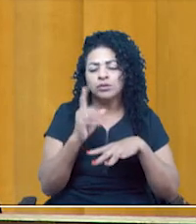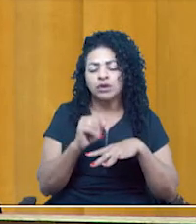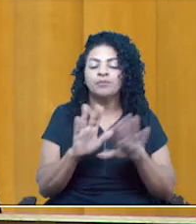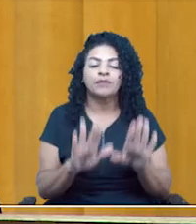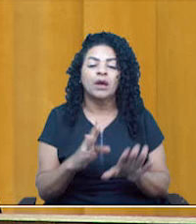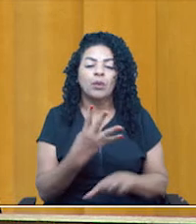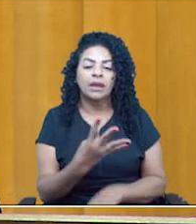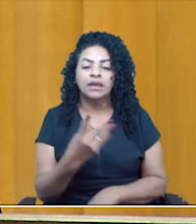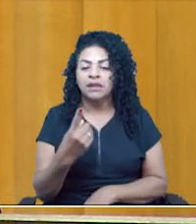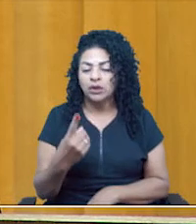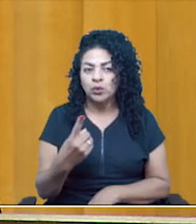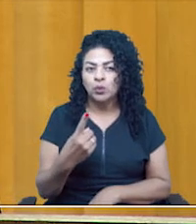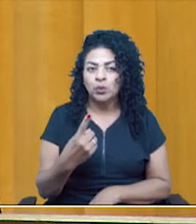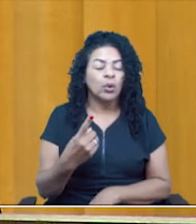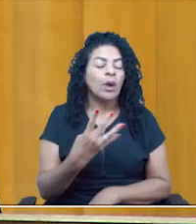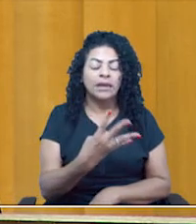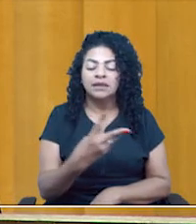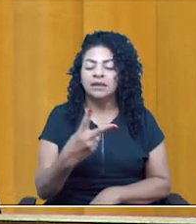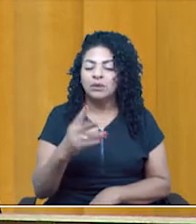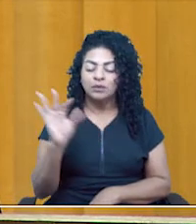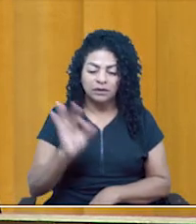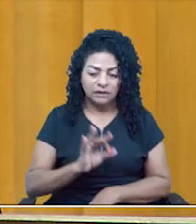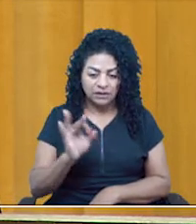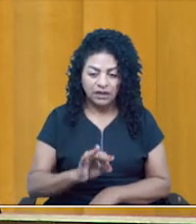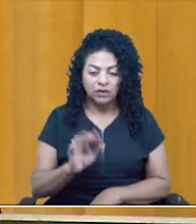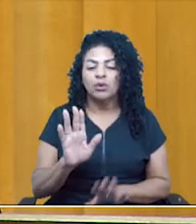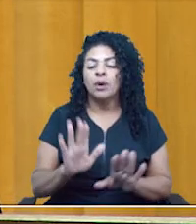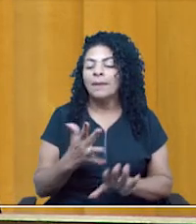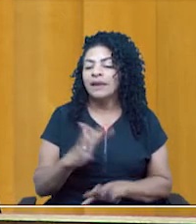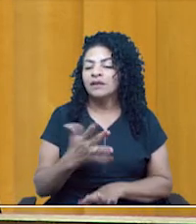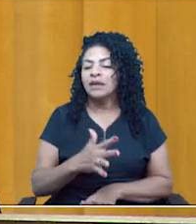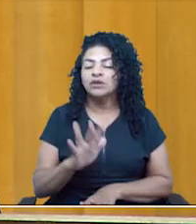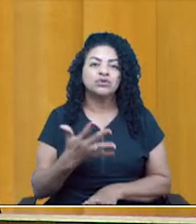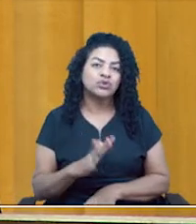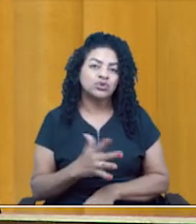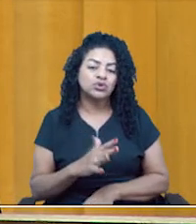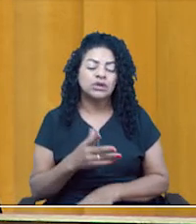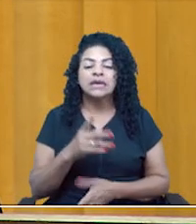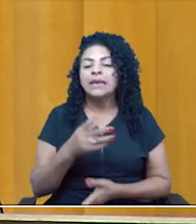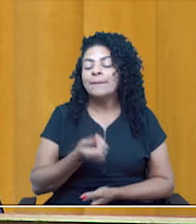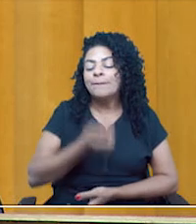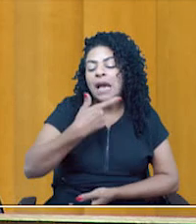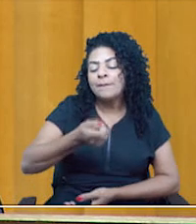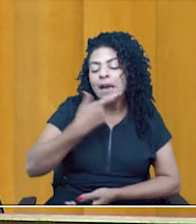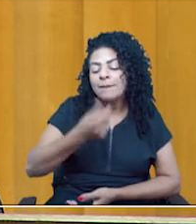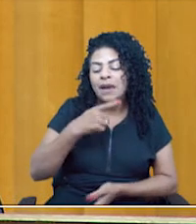41, 42% usam regularmente ou eventualmente medicamento para estresse ou ansiedade.